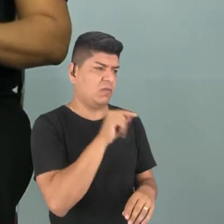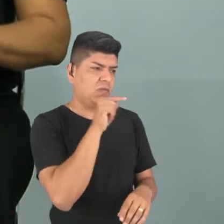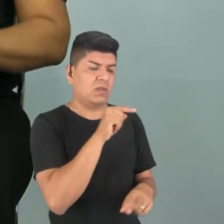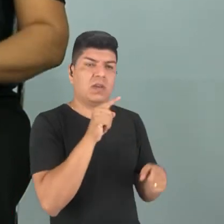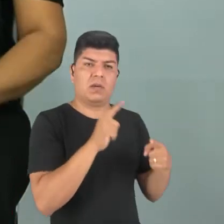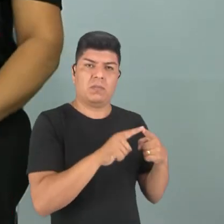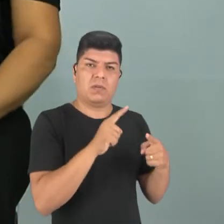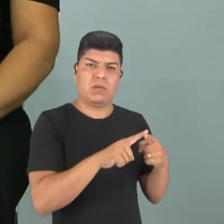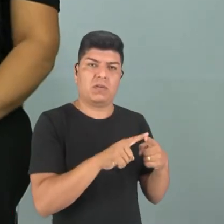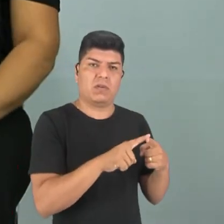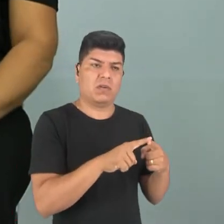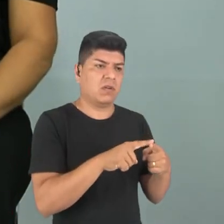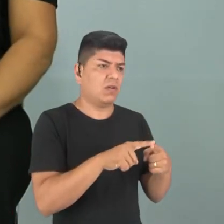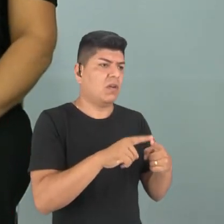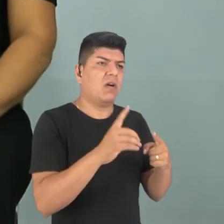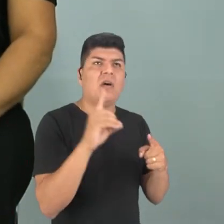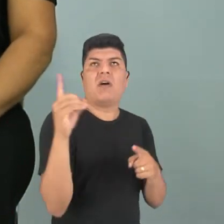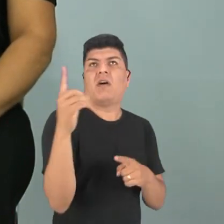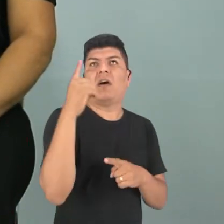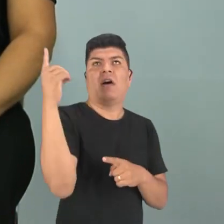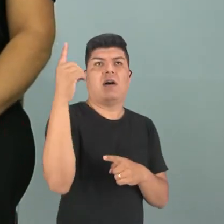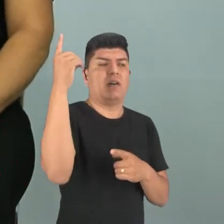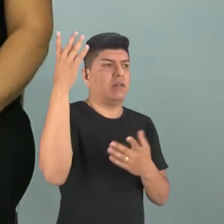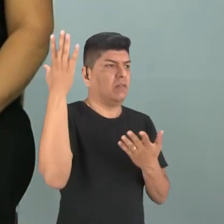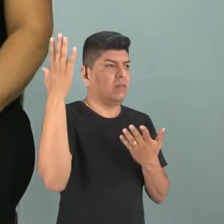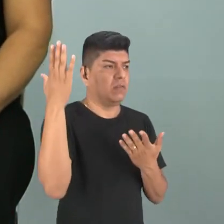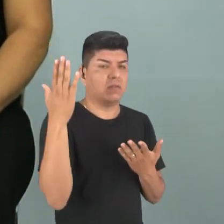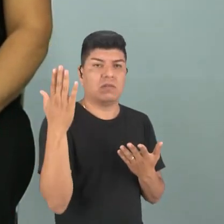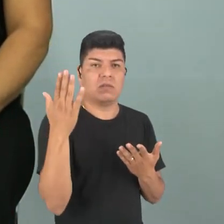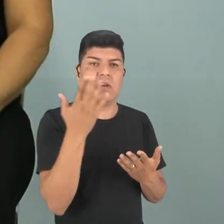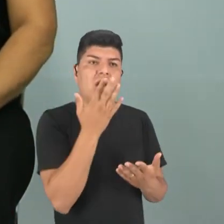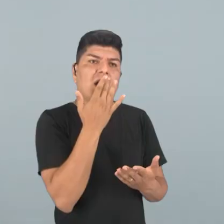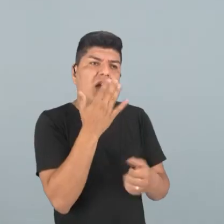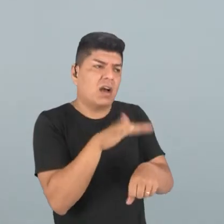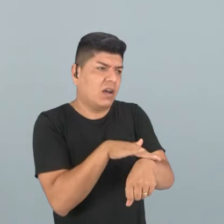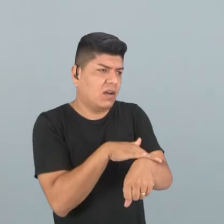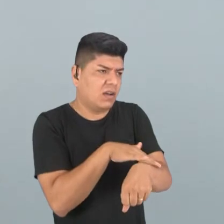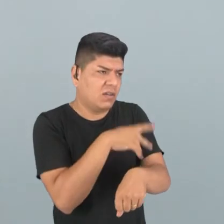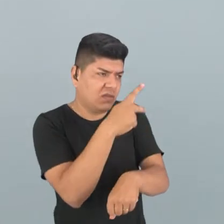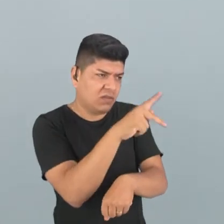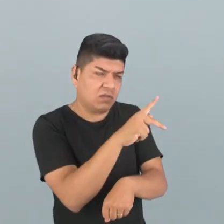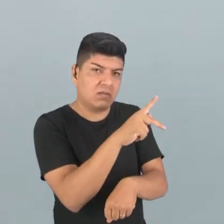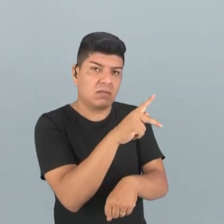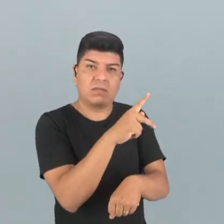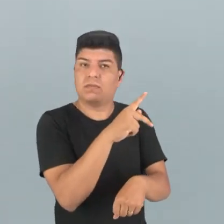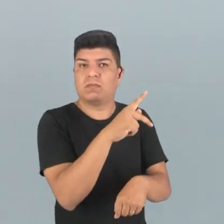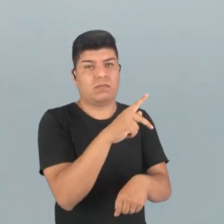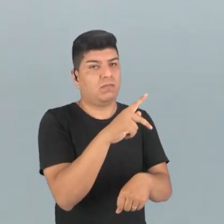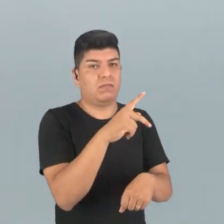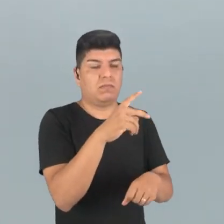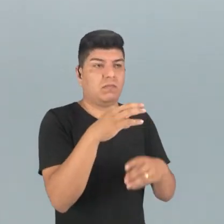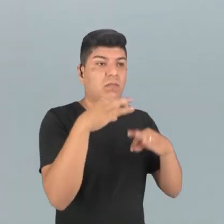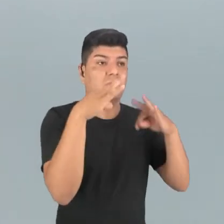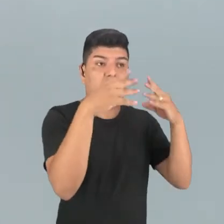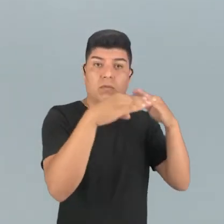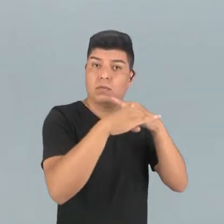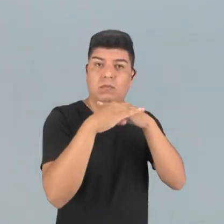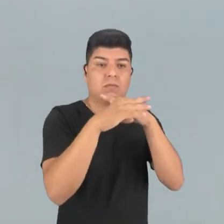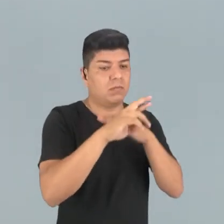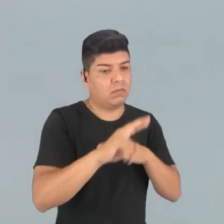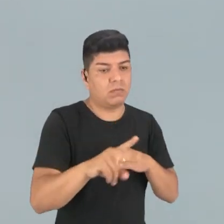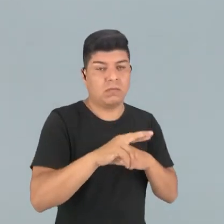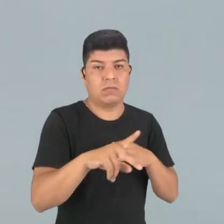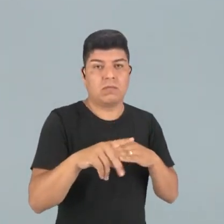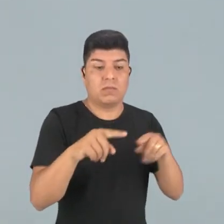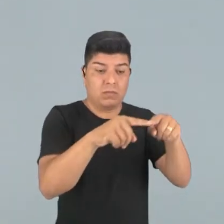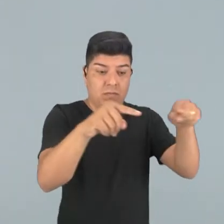senhor, olha a sua altura, né? Olha a cor da sua pele. Ninguém é igual, né? Você vê na sala de